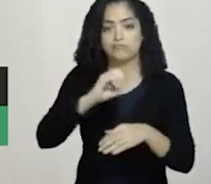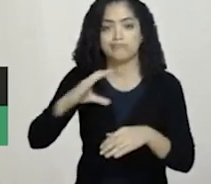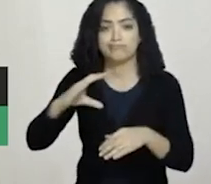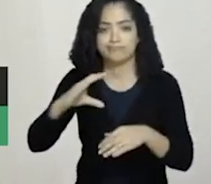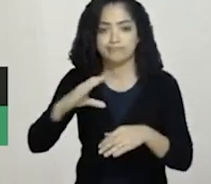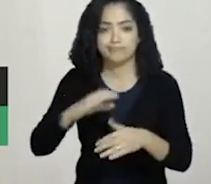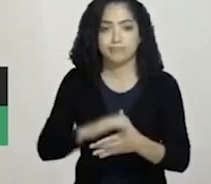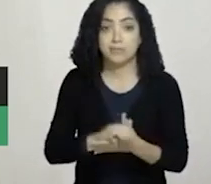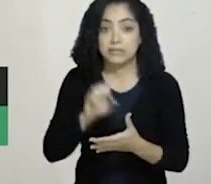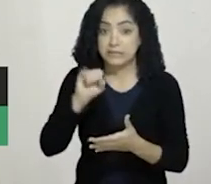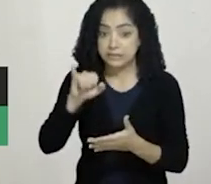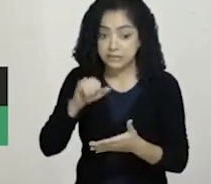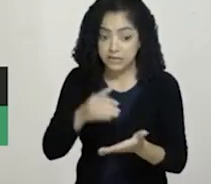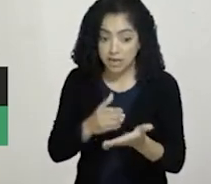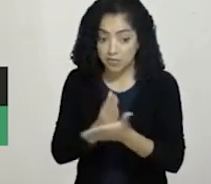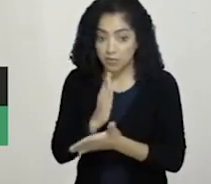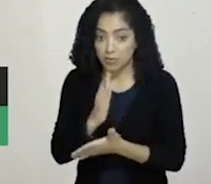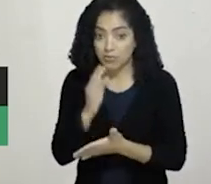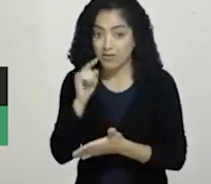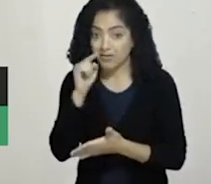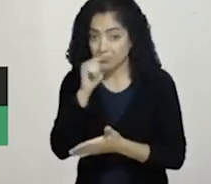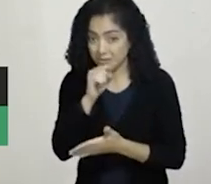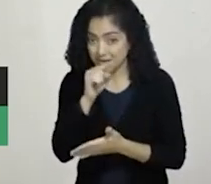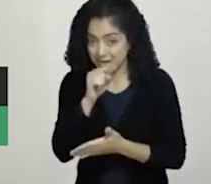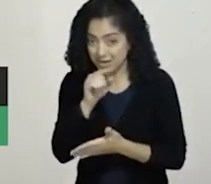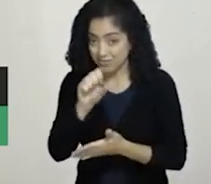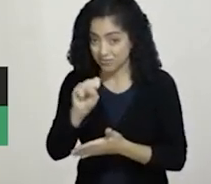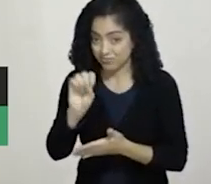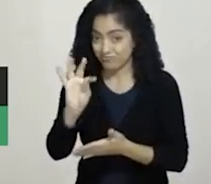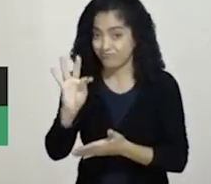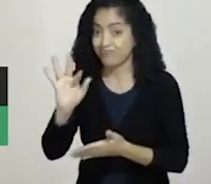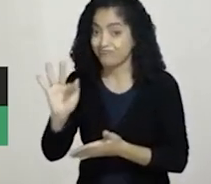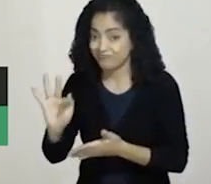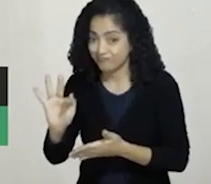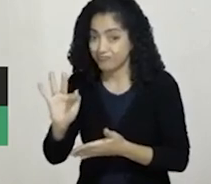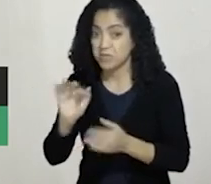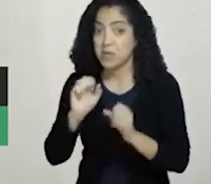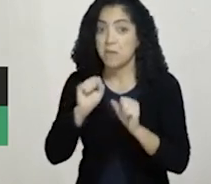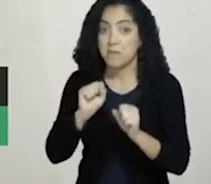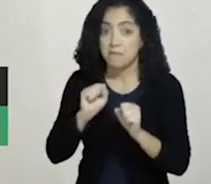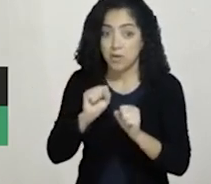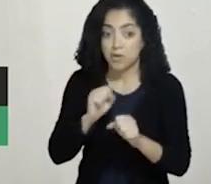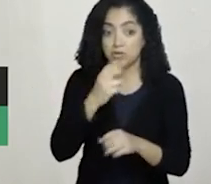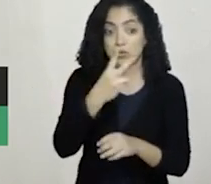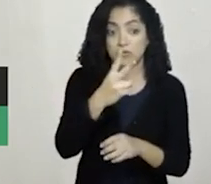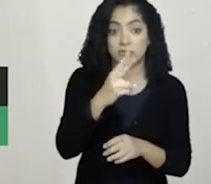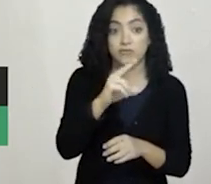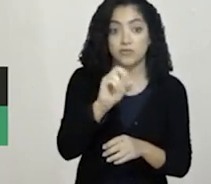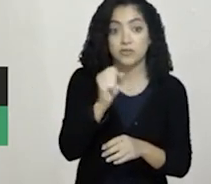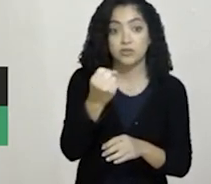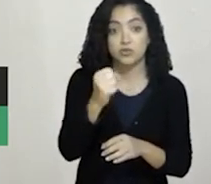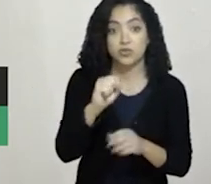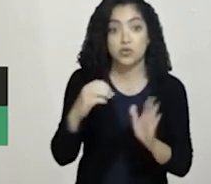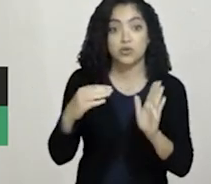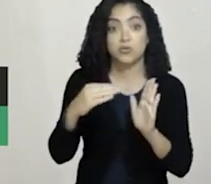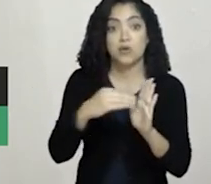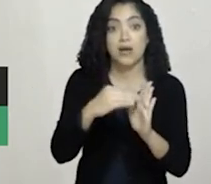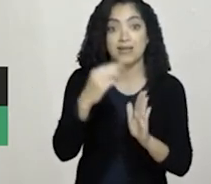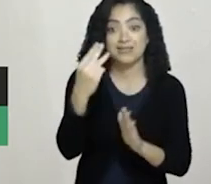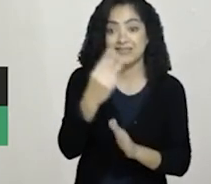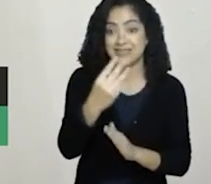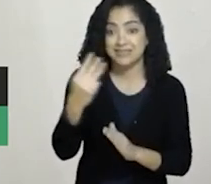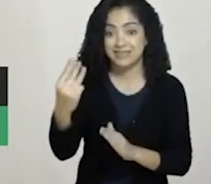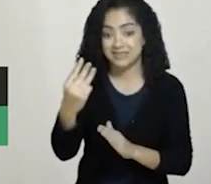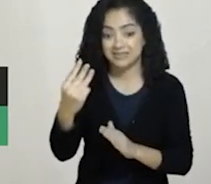reste aprovado no Supremo Tribunal Federal isso pode ir para de 28 A 33 áreas